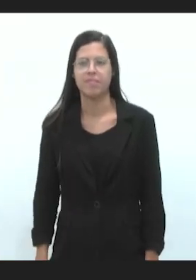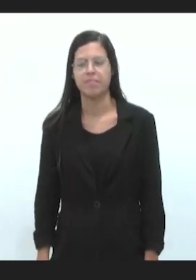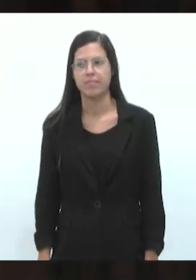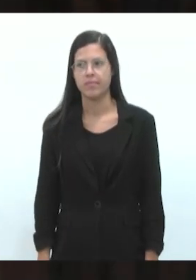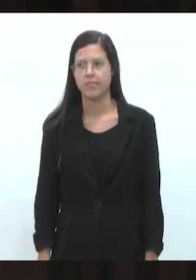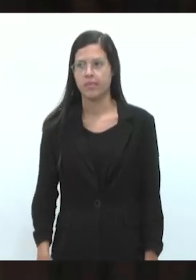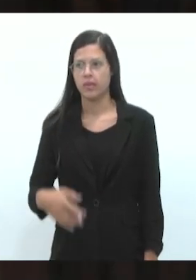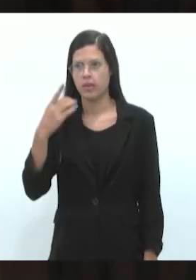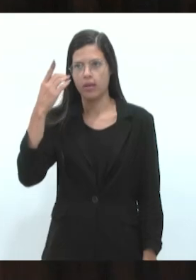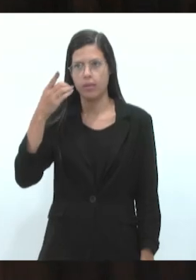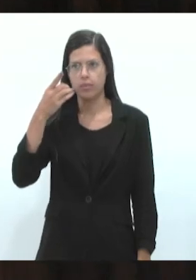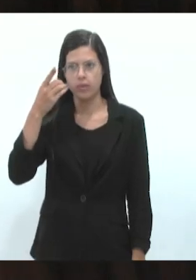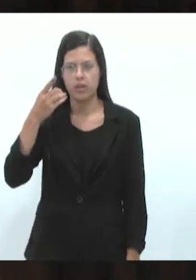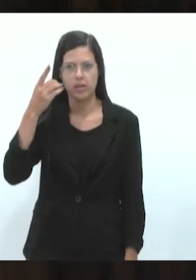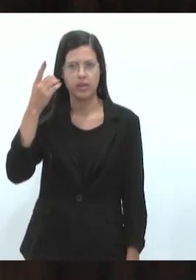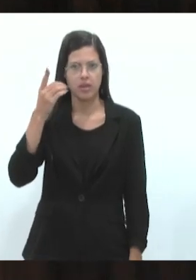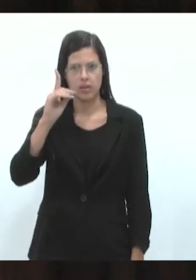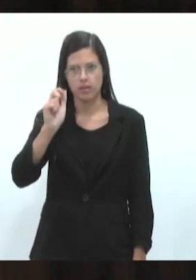deputada Dani,